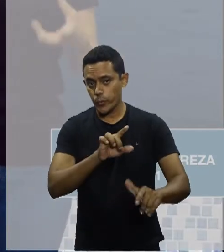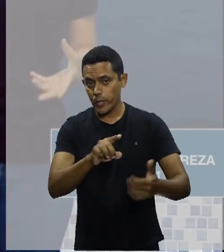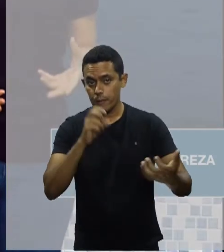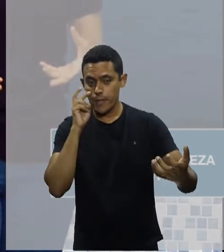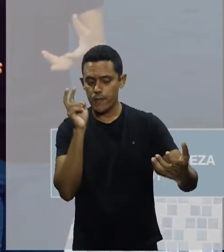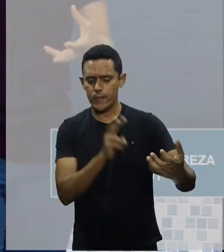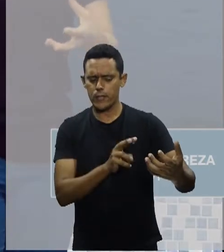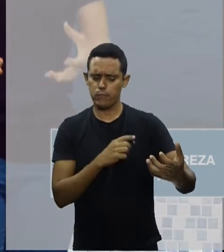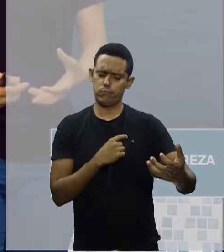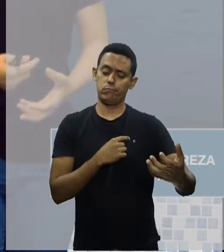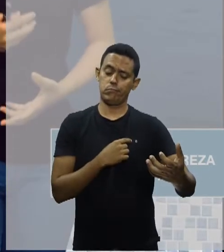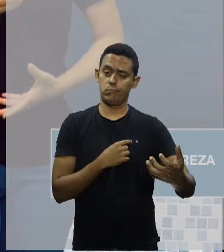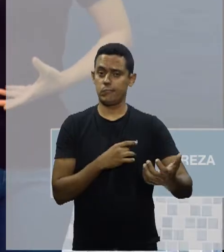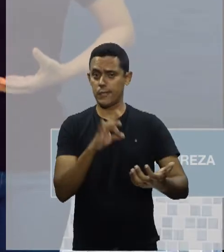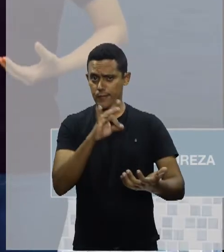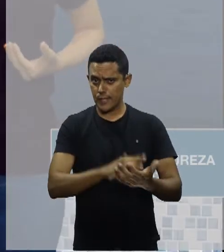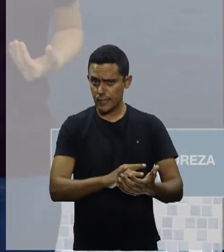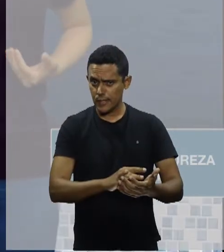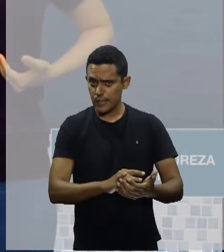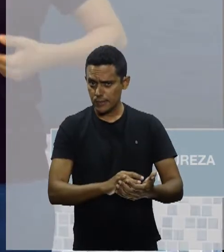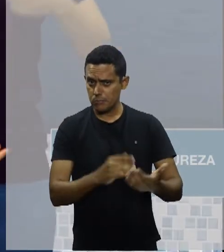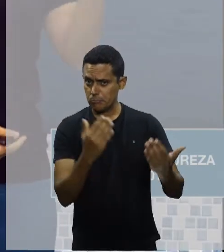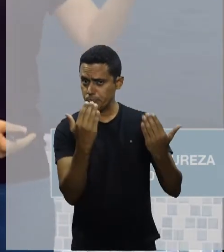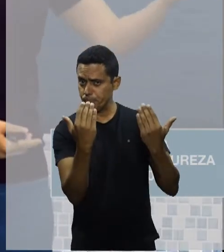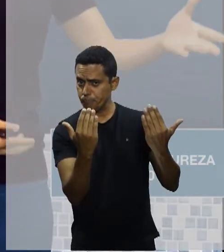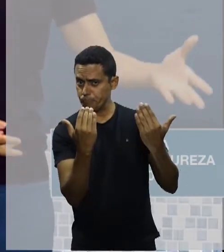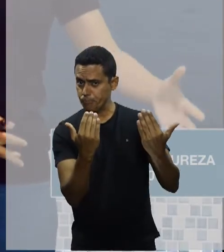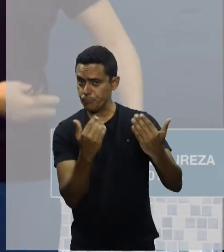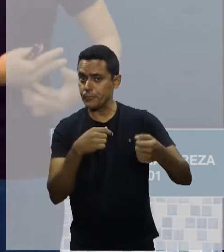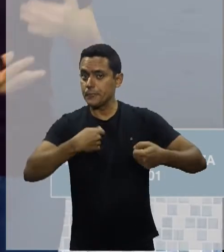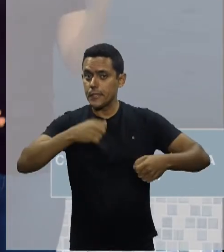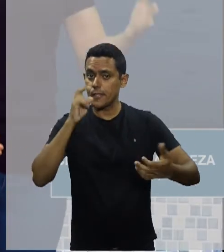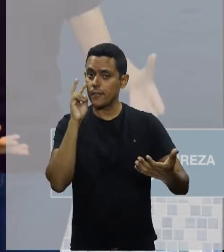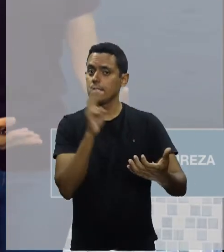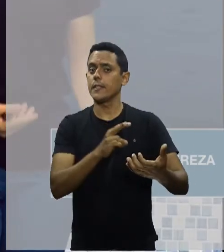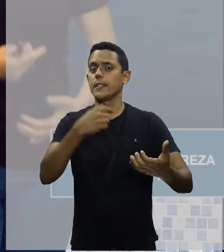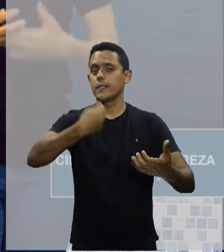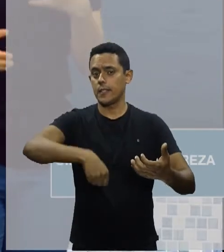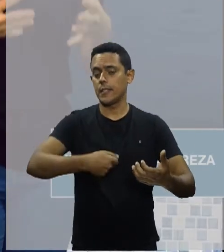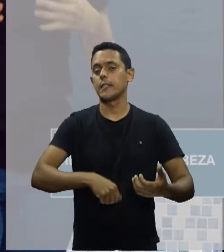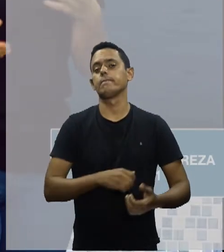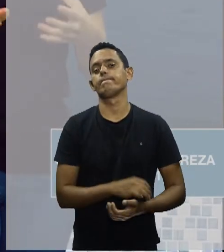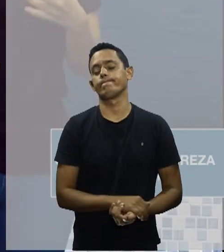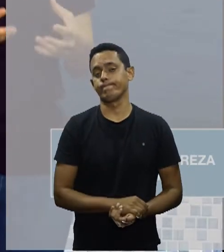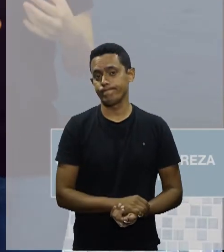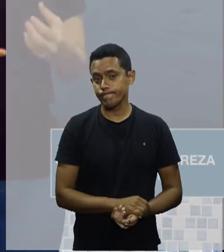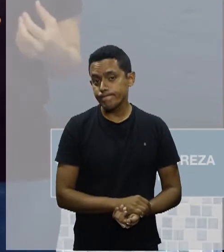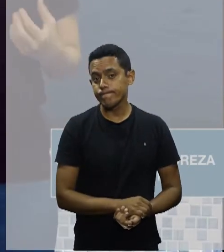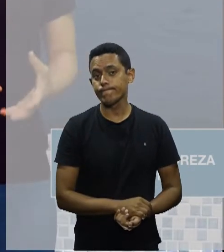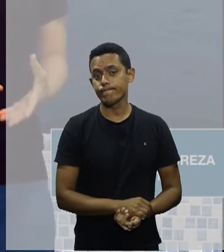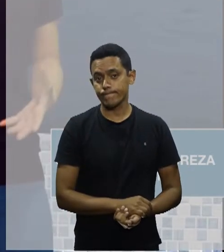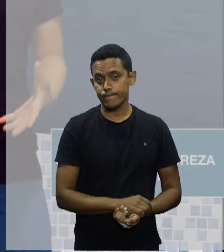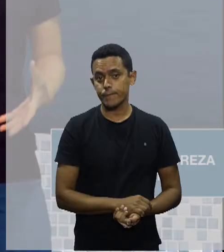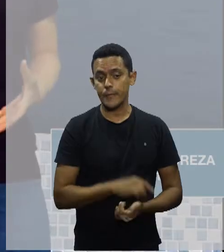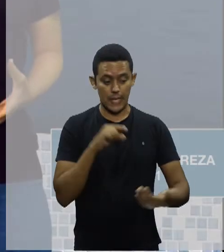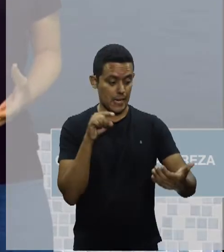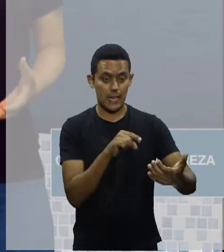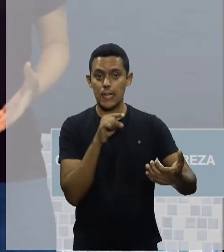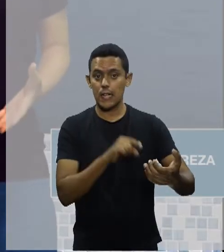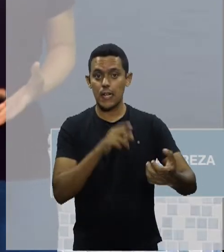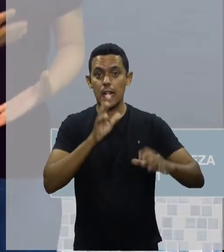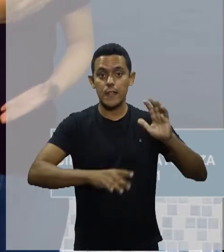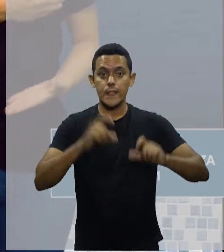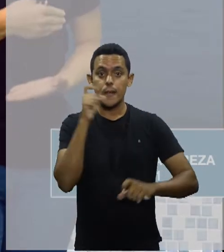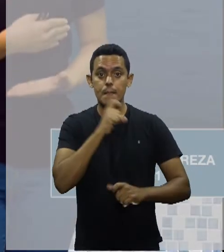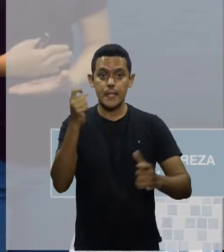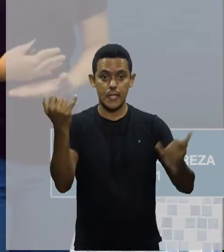elas são apelativas, elas dizem, se você não passar, a pessoa que você ama pode morrer, então sempre traz algo muito apelativo, né,